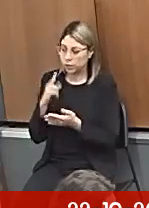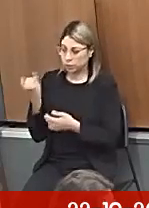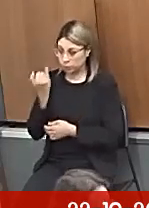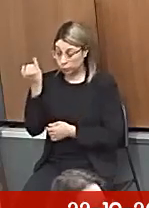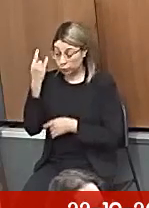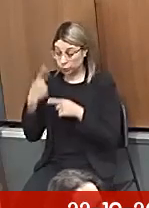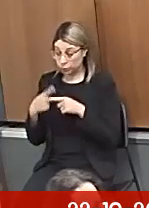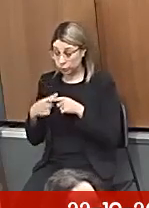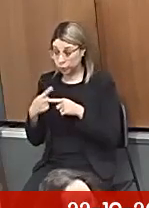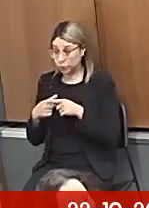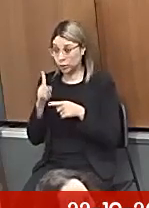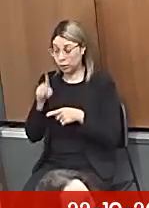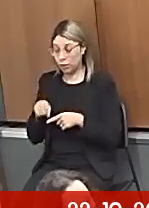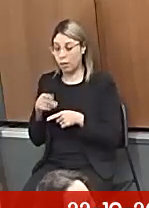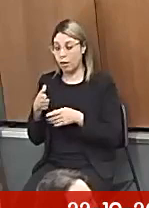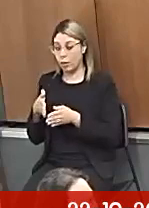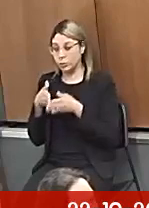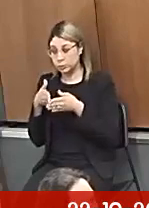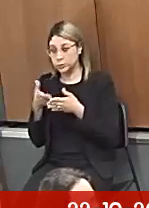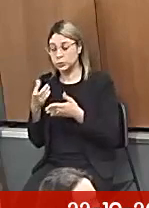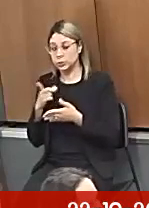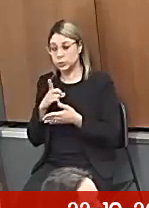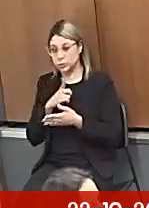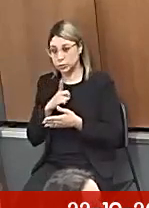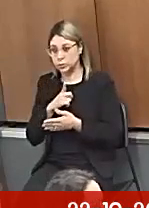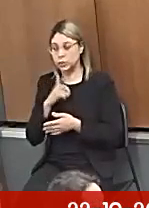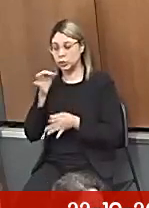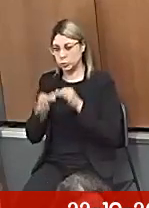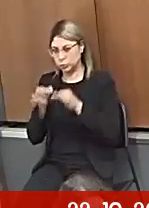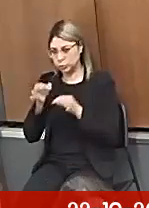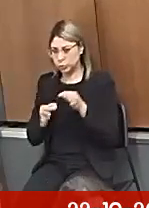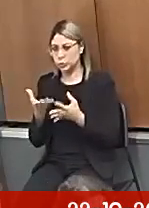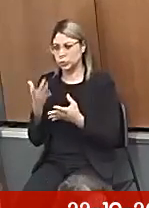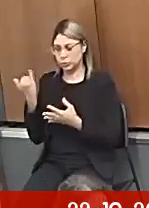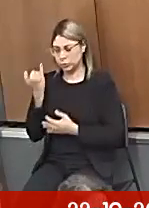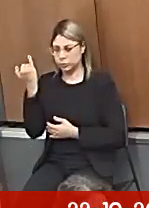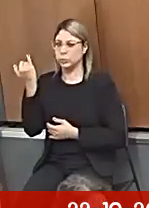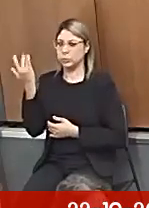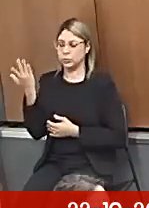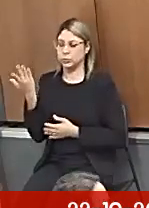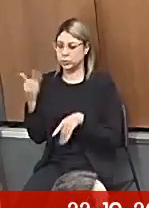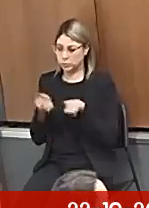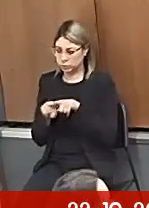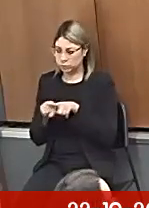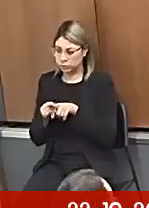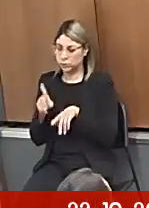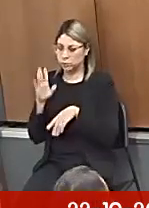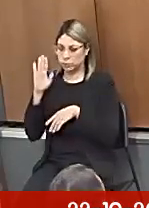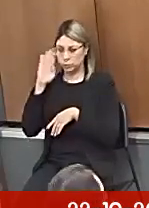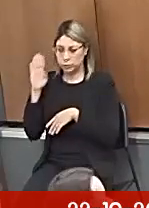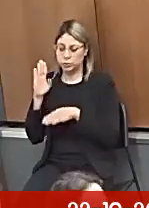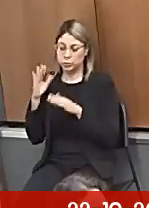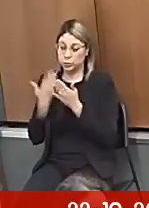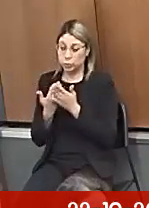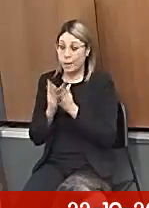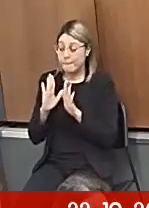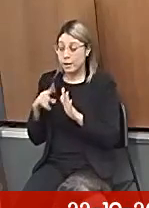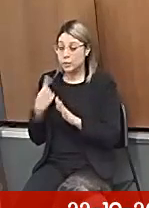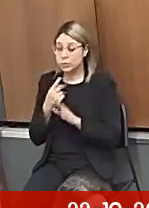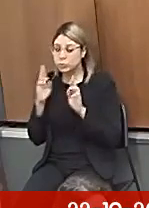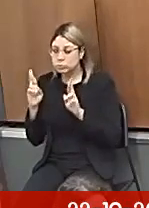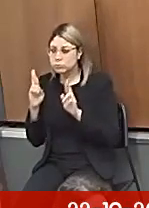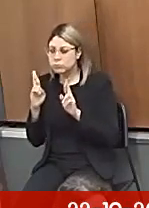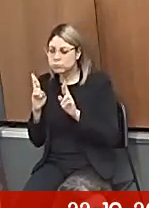fundamental, porque, através de uma recomendação, ela tem uma força jurídica muito forte, inclusive, para as escolas, mas a gente espera,